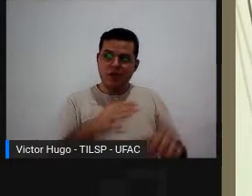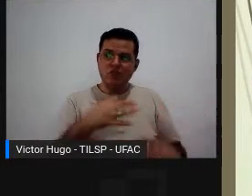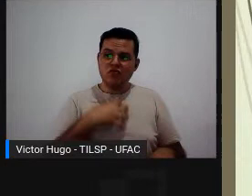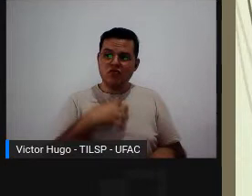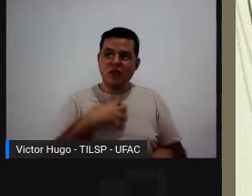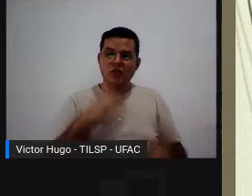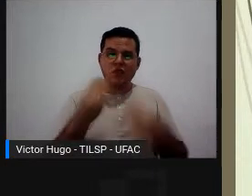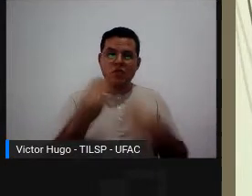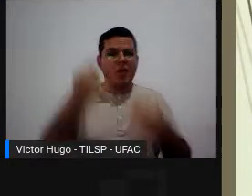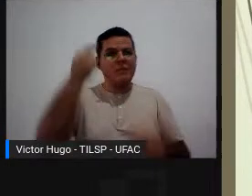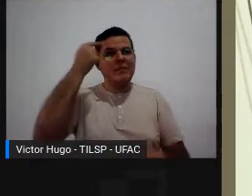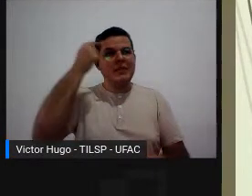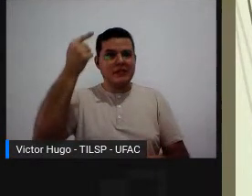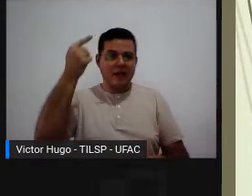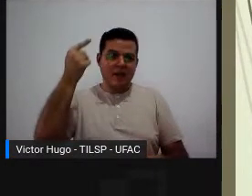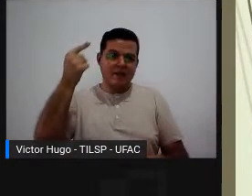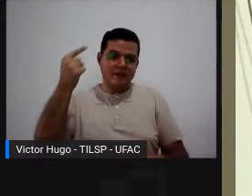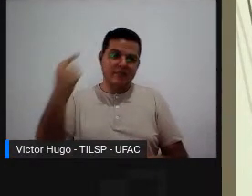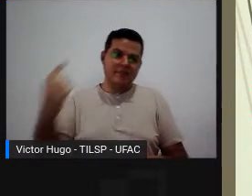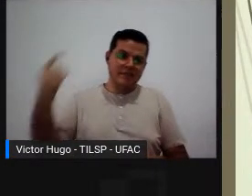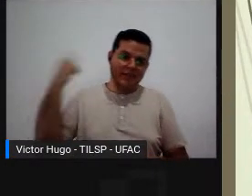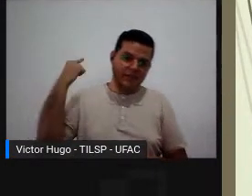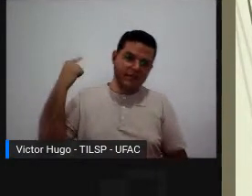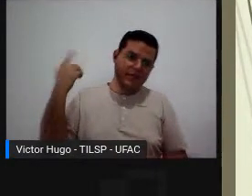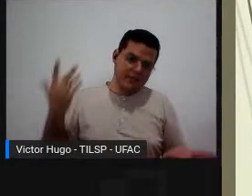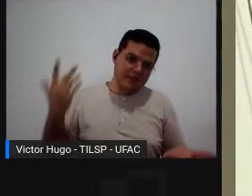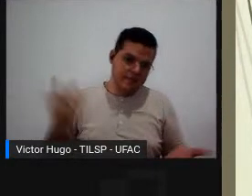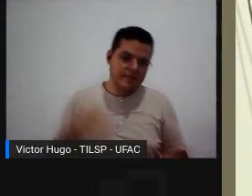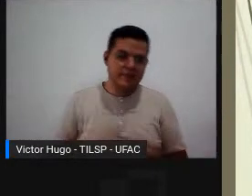de fato. Enfim,